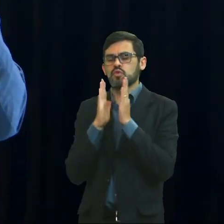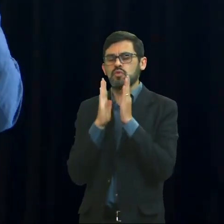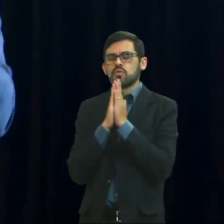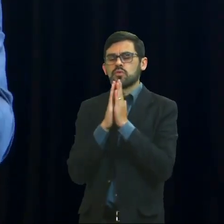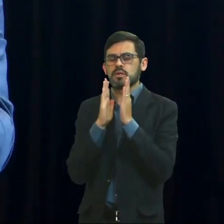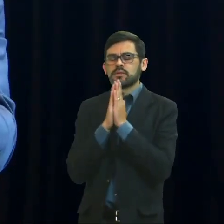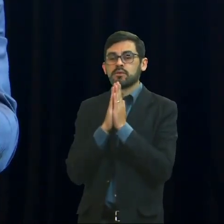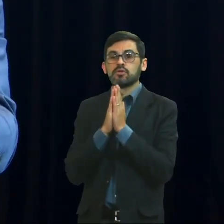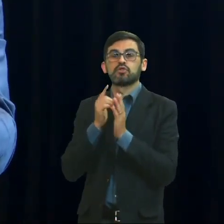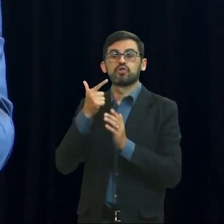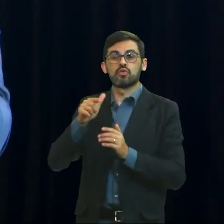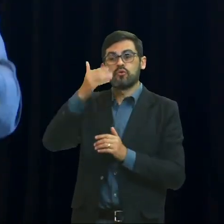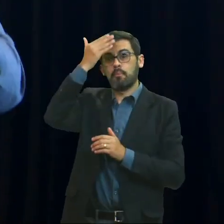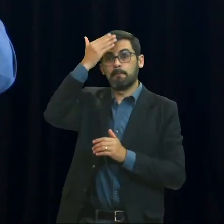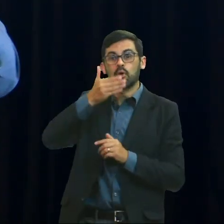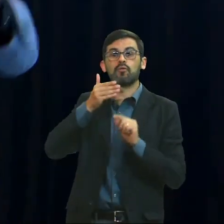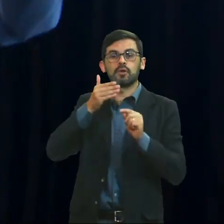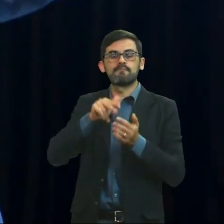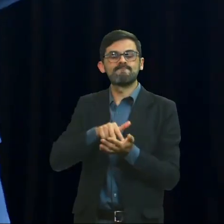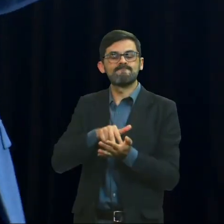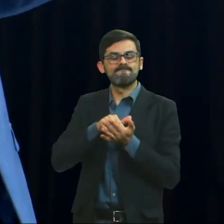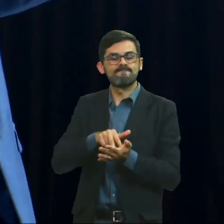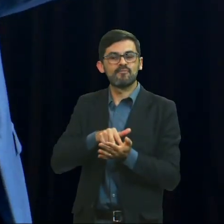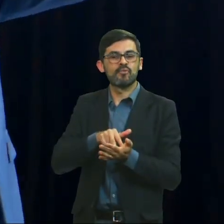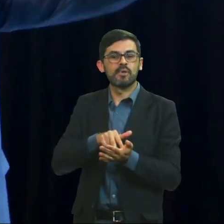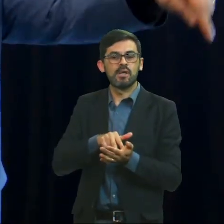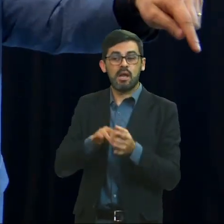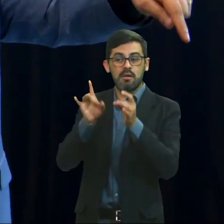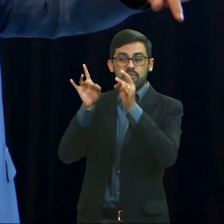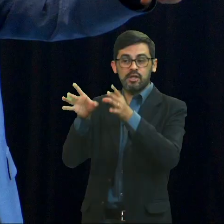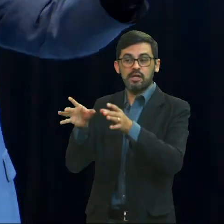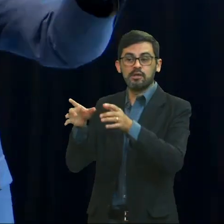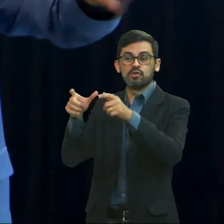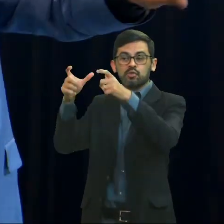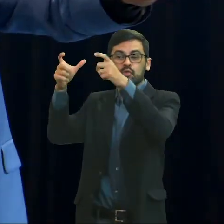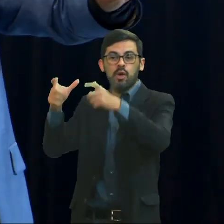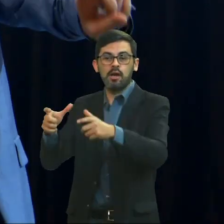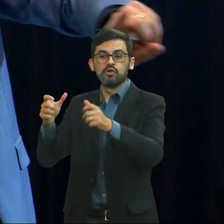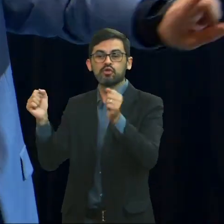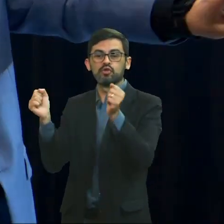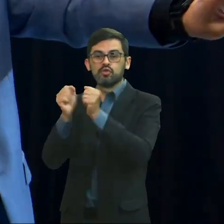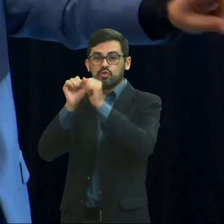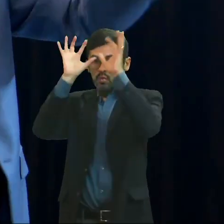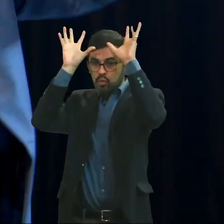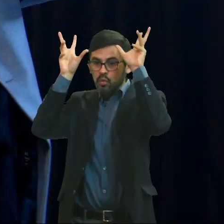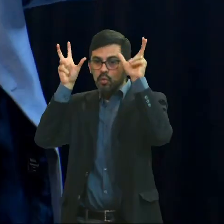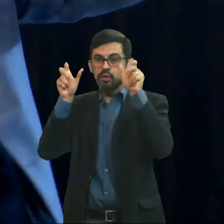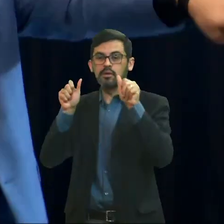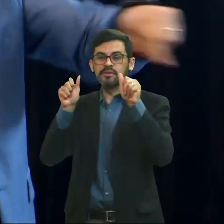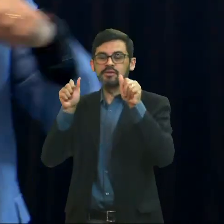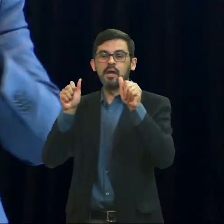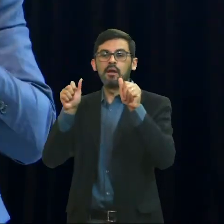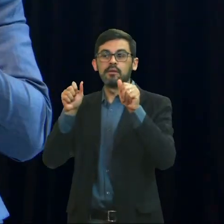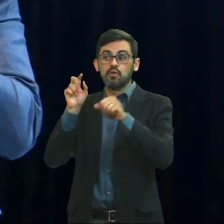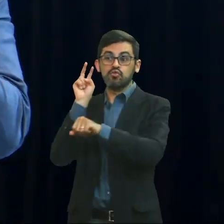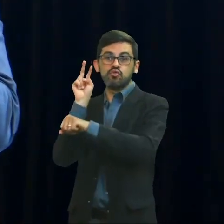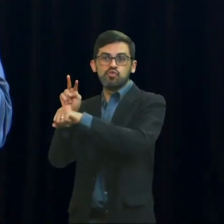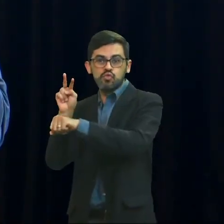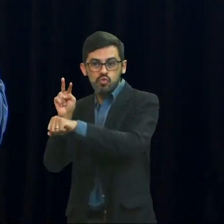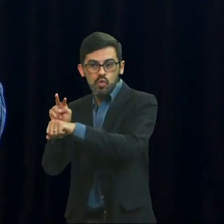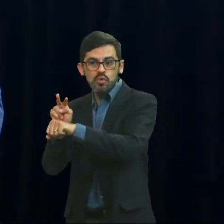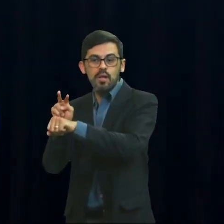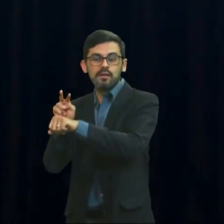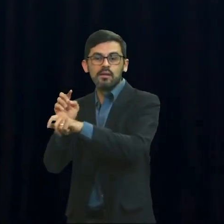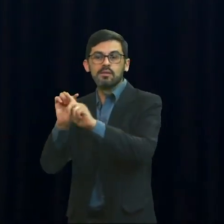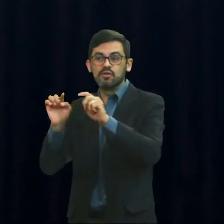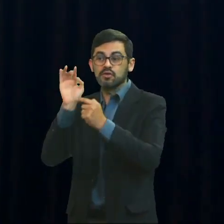posto à prova. Ele se mantém fiel e é jogado na cova dos leões. Deus não apenas fecha a boca dos leões, mas Deus